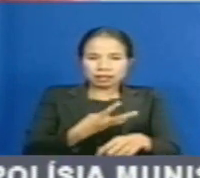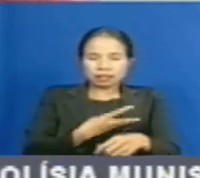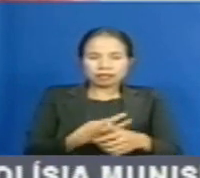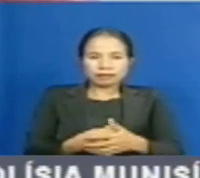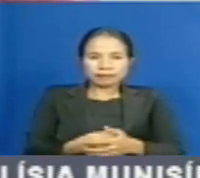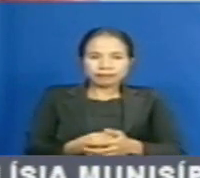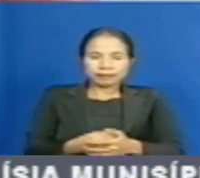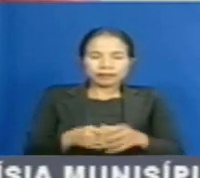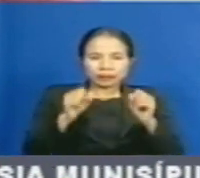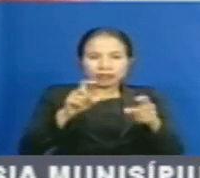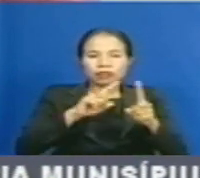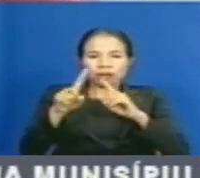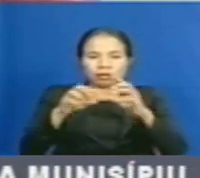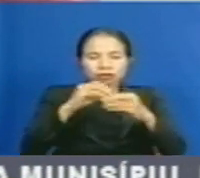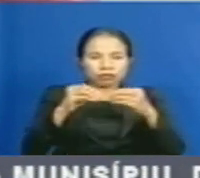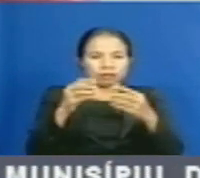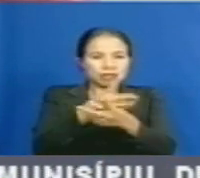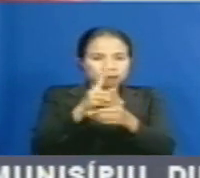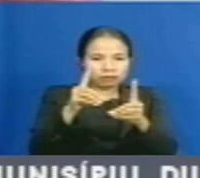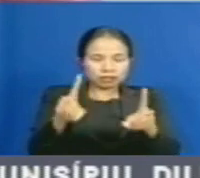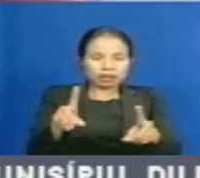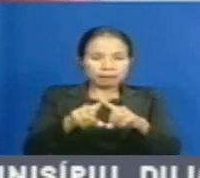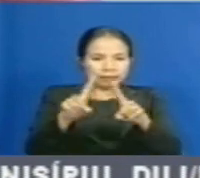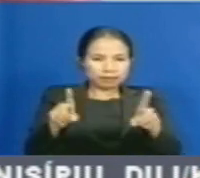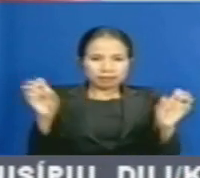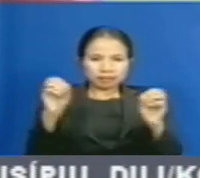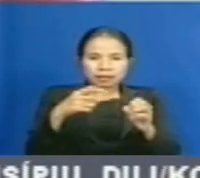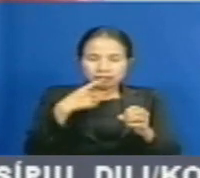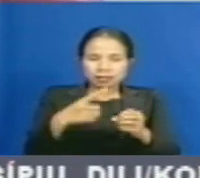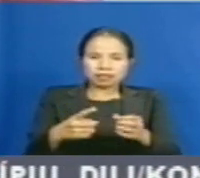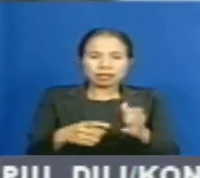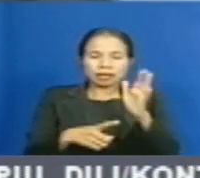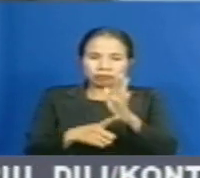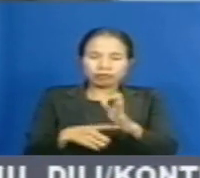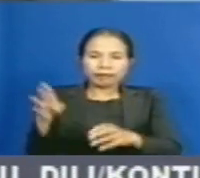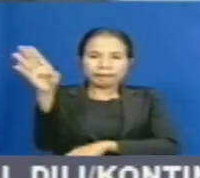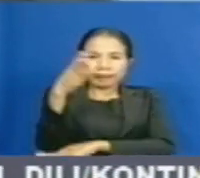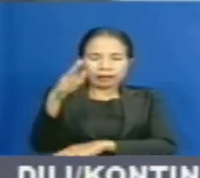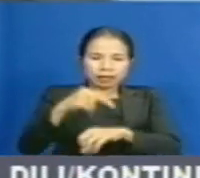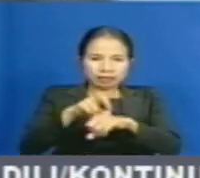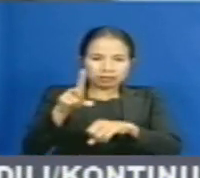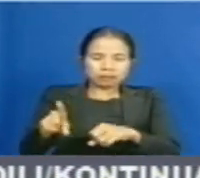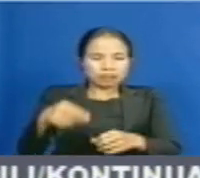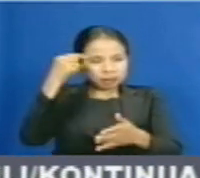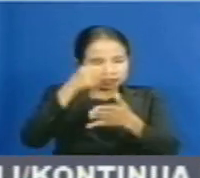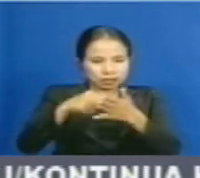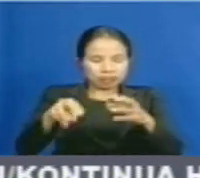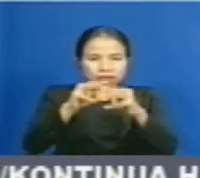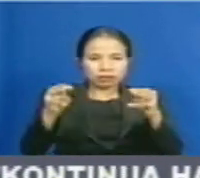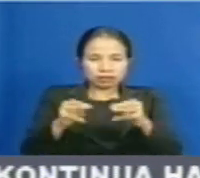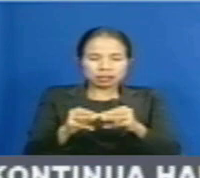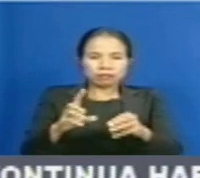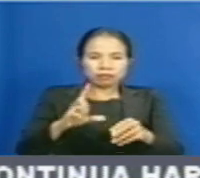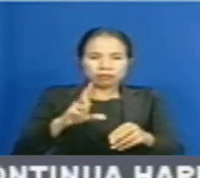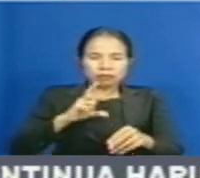ita bela kolia kono ba demokrasia, mas la prefere ba simbolo nasional. Sekretario Municipio Liquiçá, Antonino da Silva